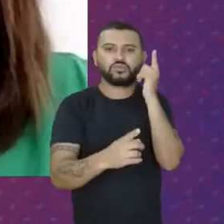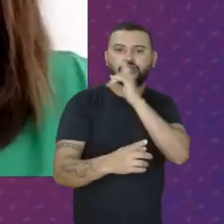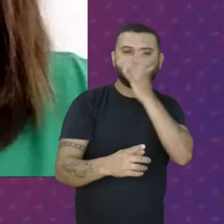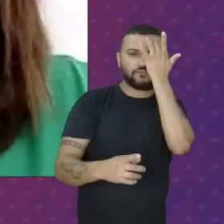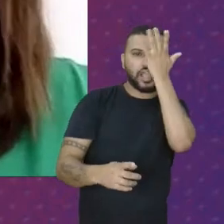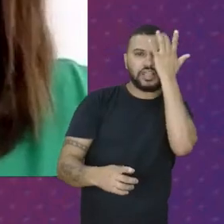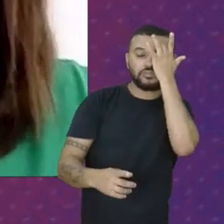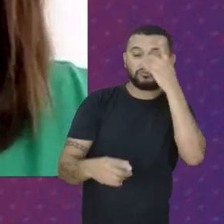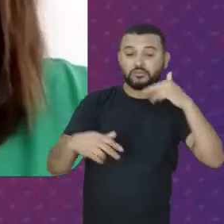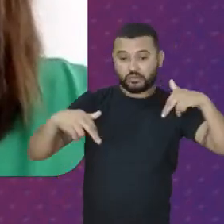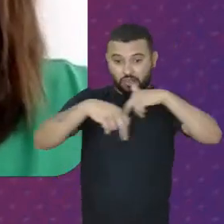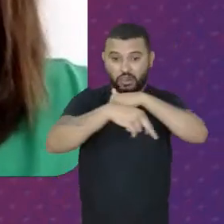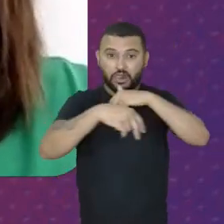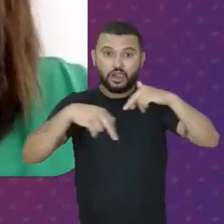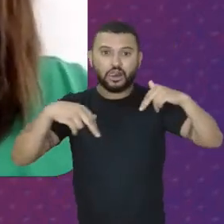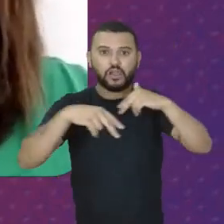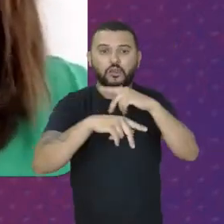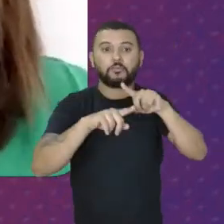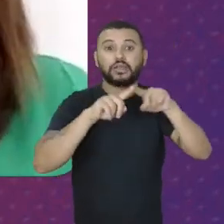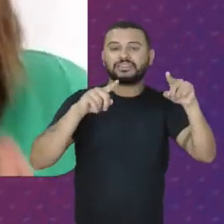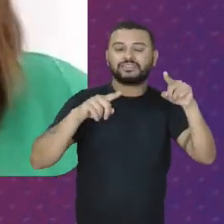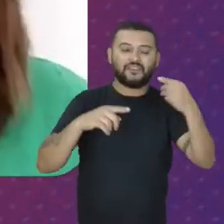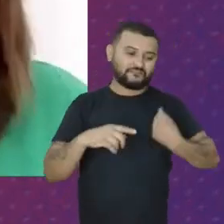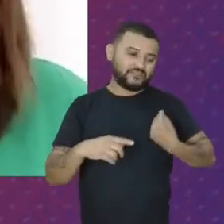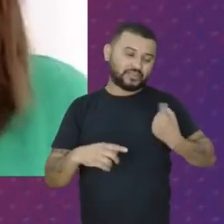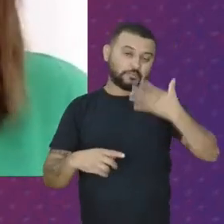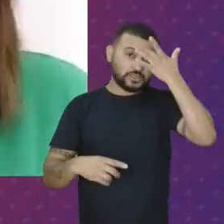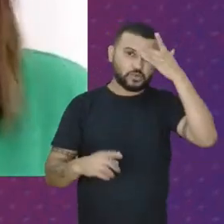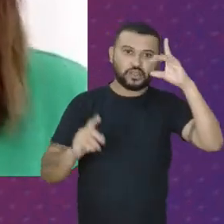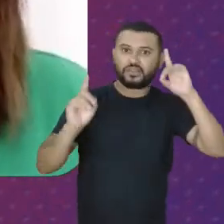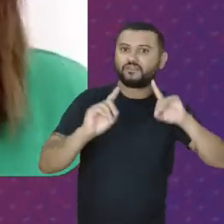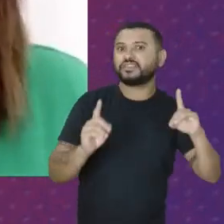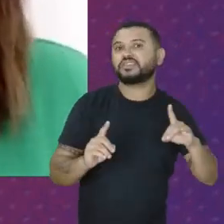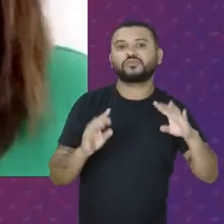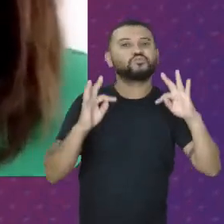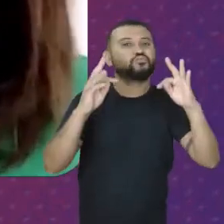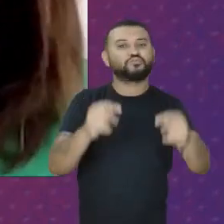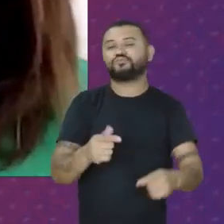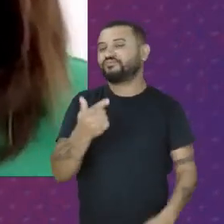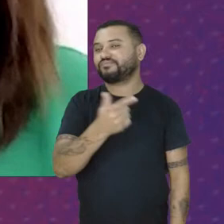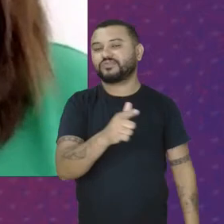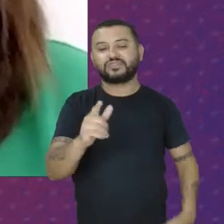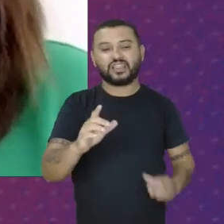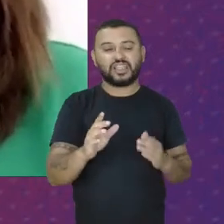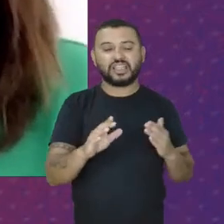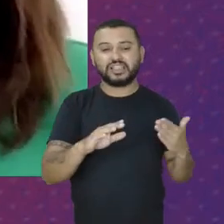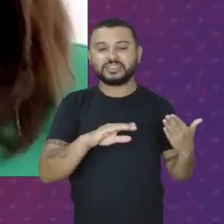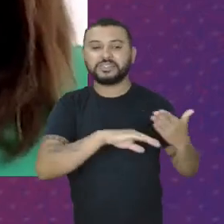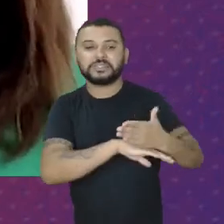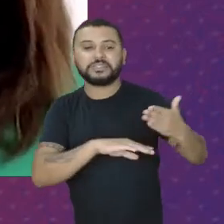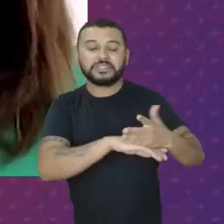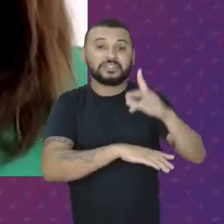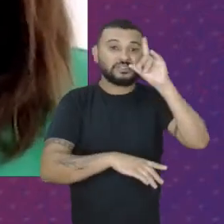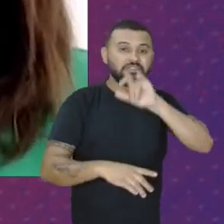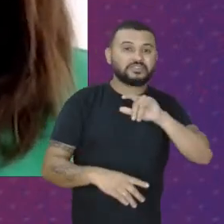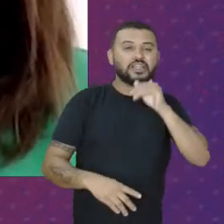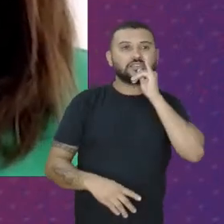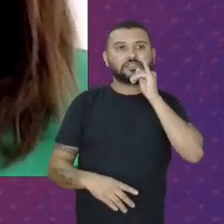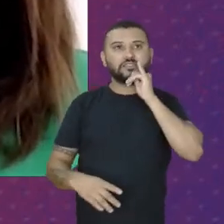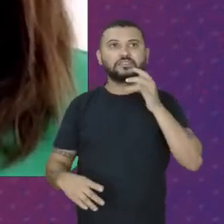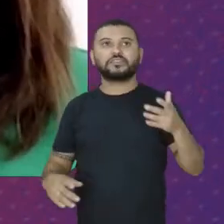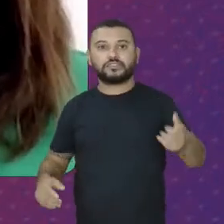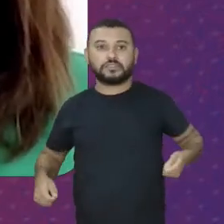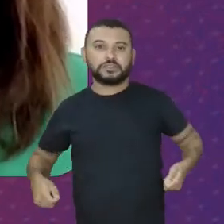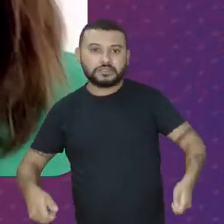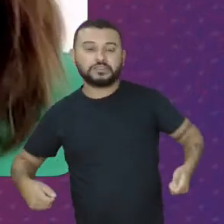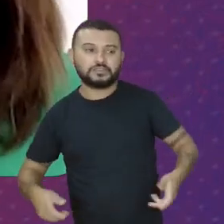ágil, e que não é a realidade da maioria das pessoas com deficiência, especialmente a deficiência